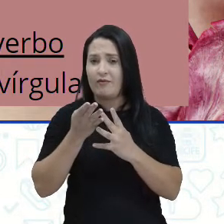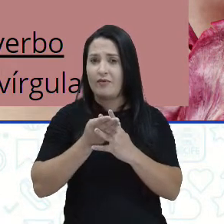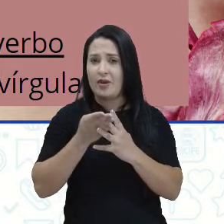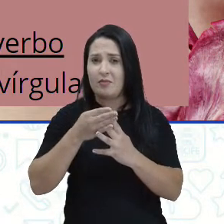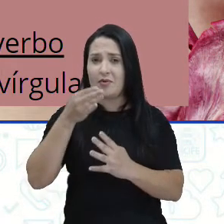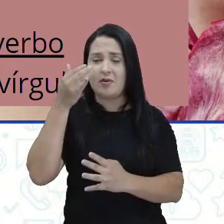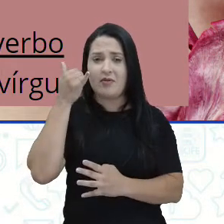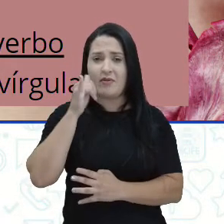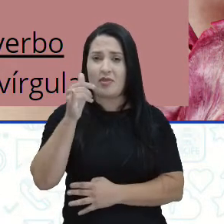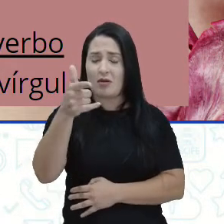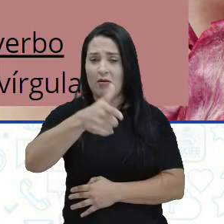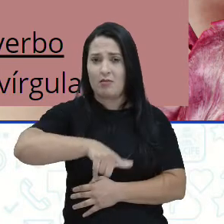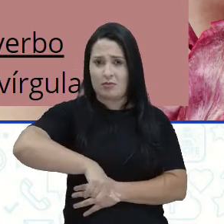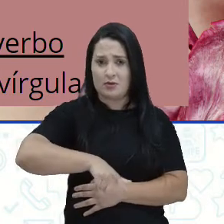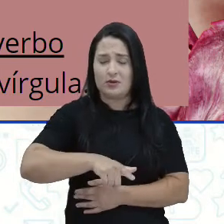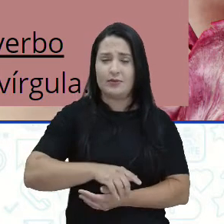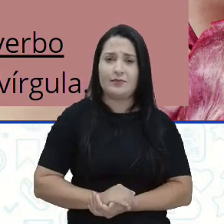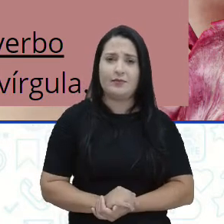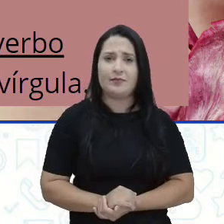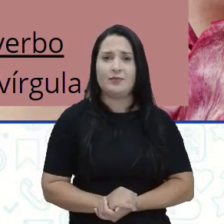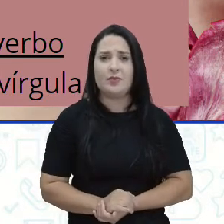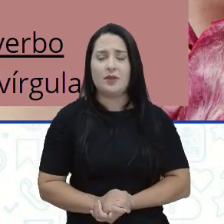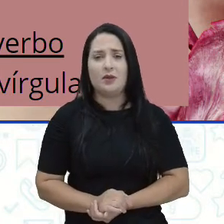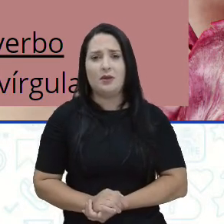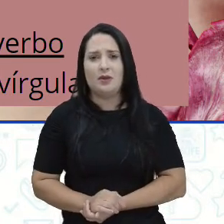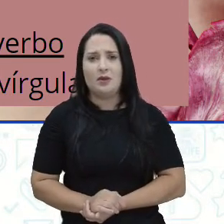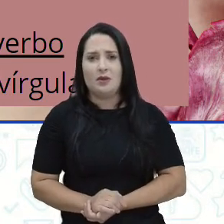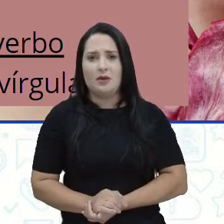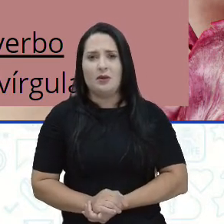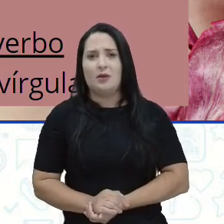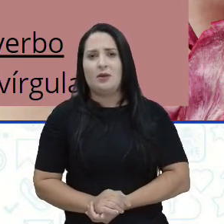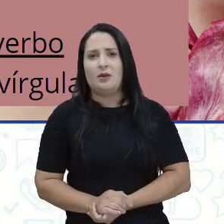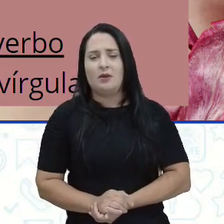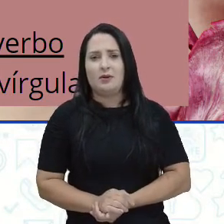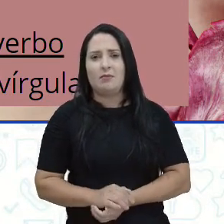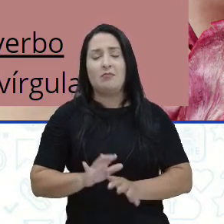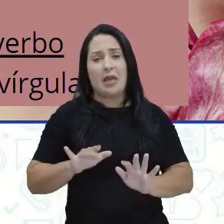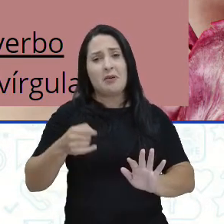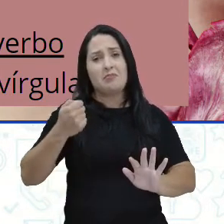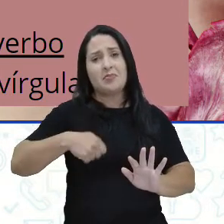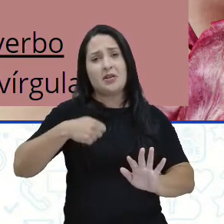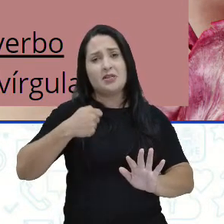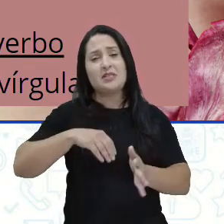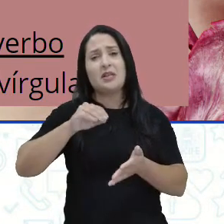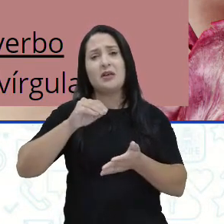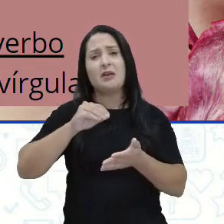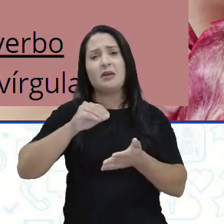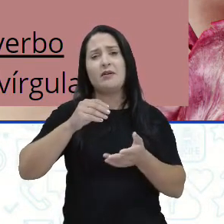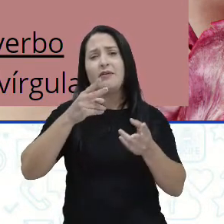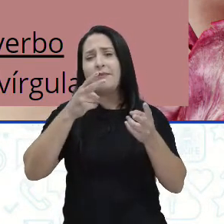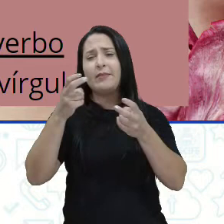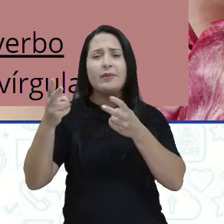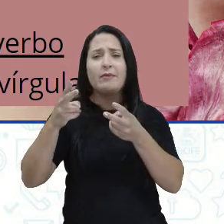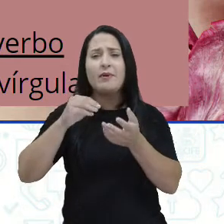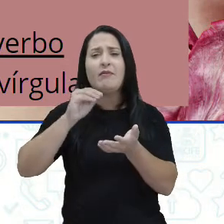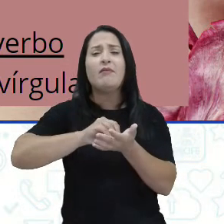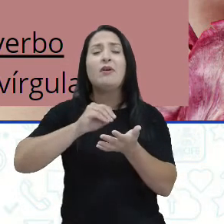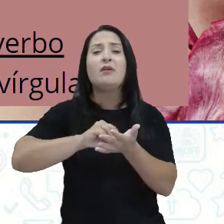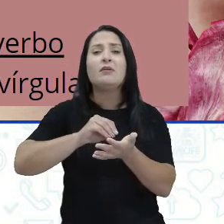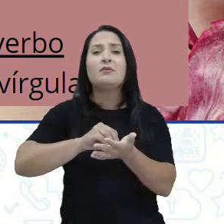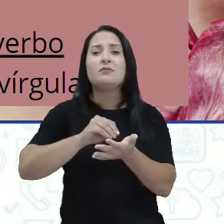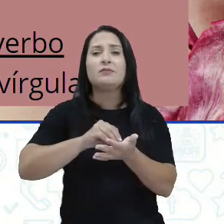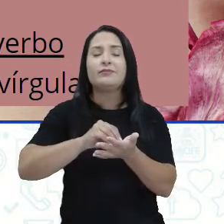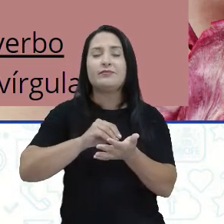repetir. Mas há a indicação de que há alguma coisa ali que falta, marcado pela vírgula.